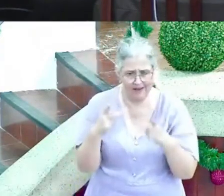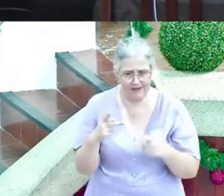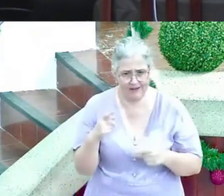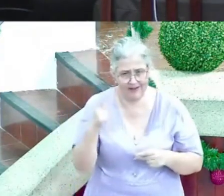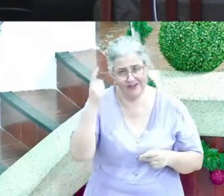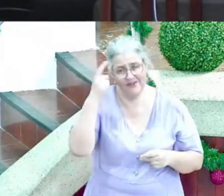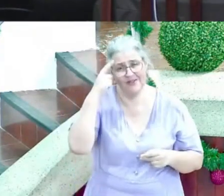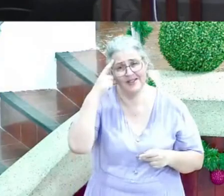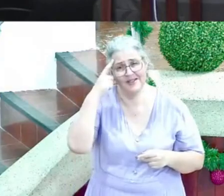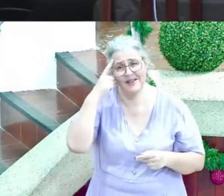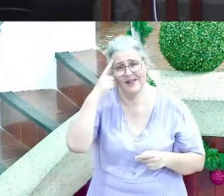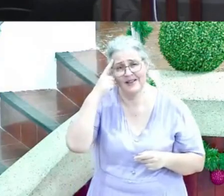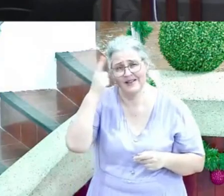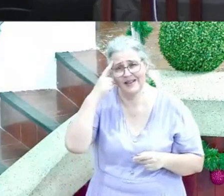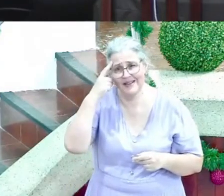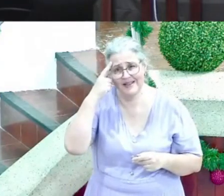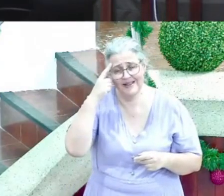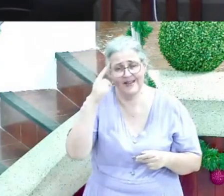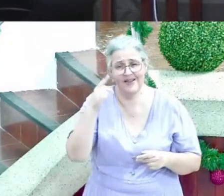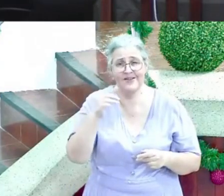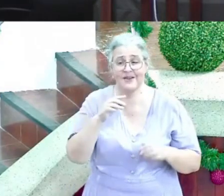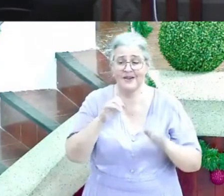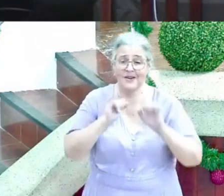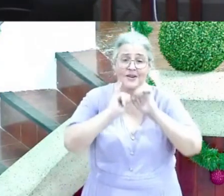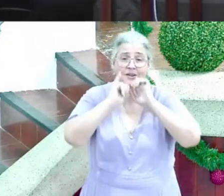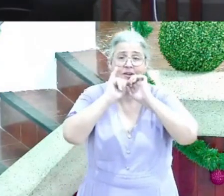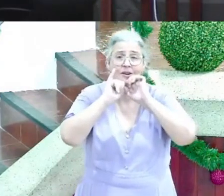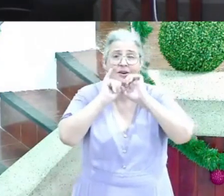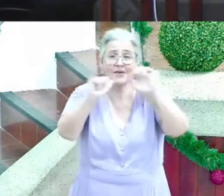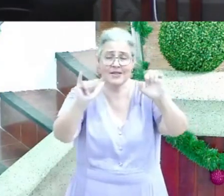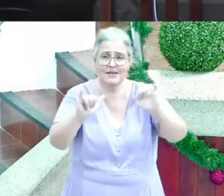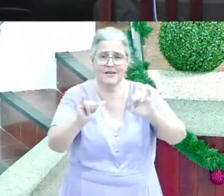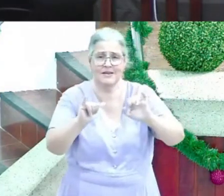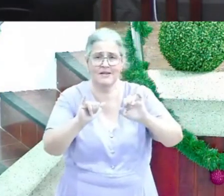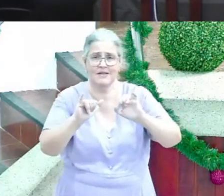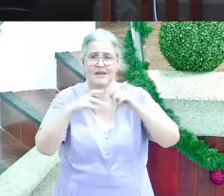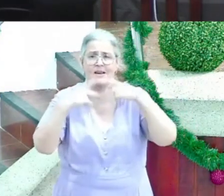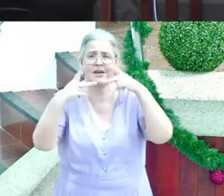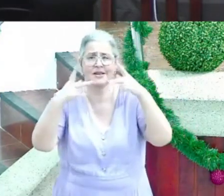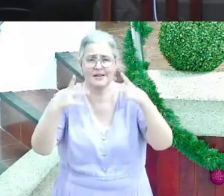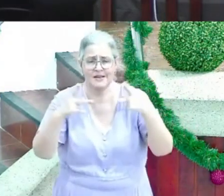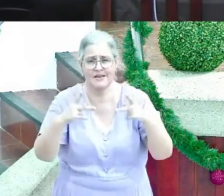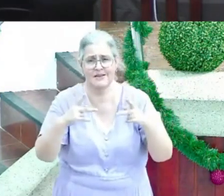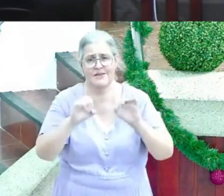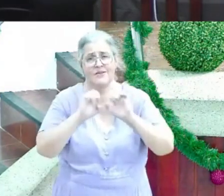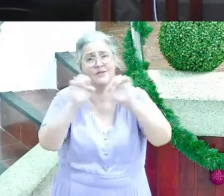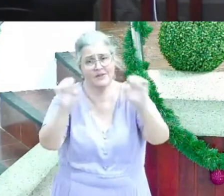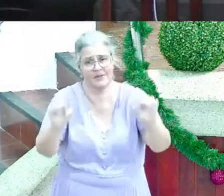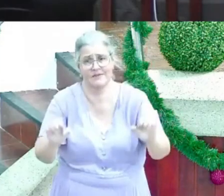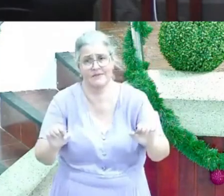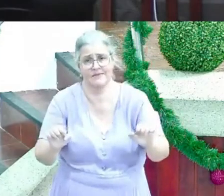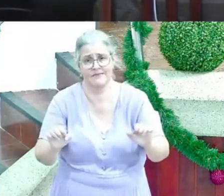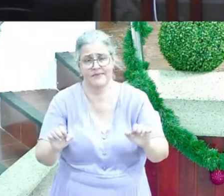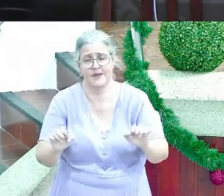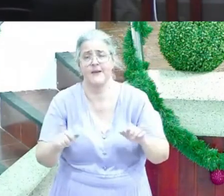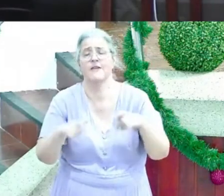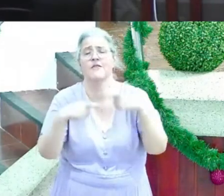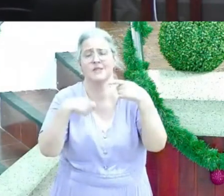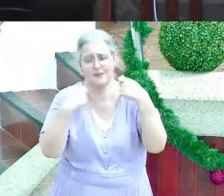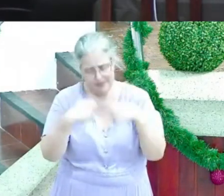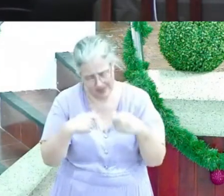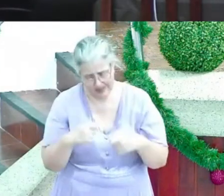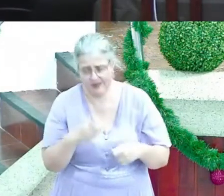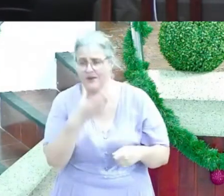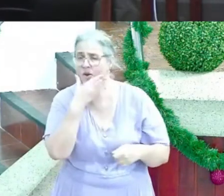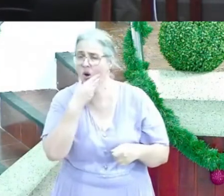entendeu a mensagem do Evangelho, a sua necessidade de um Salvador, a necessidade de você propagar